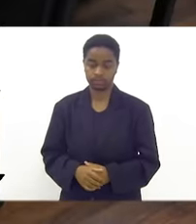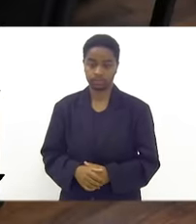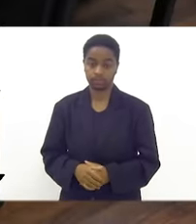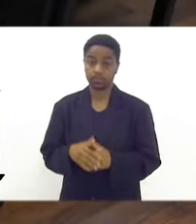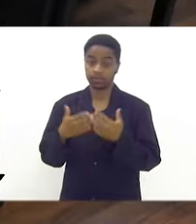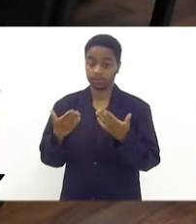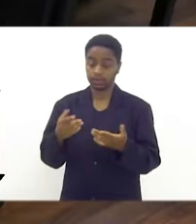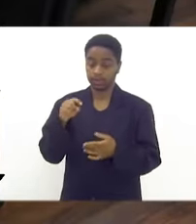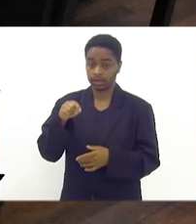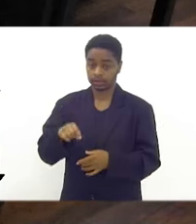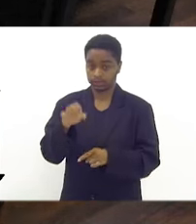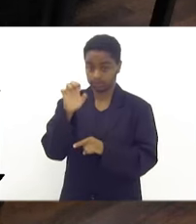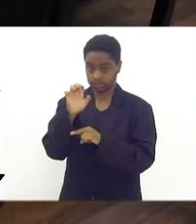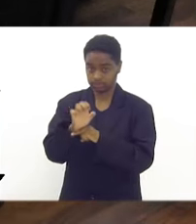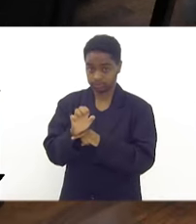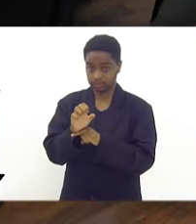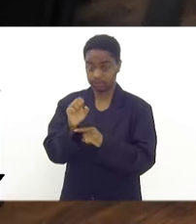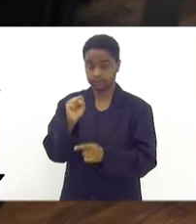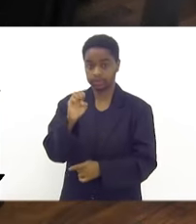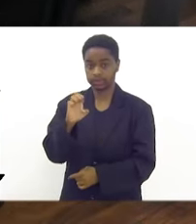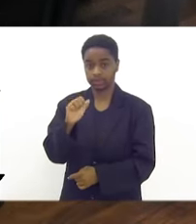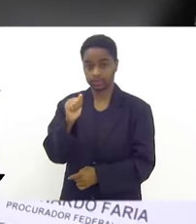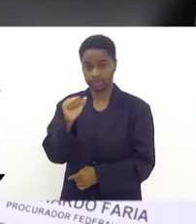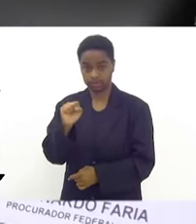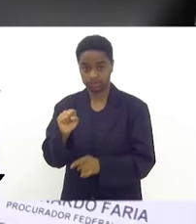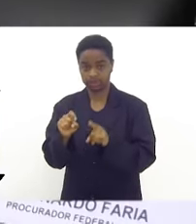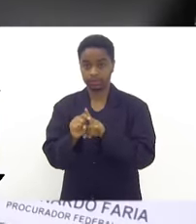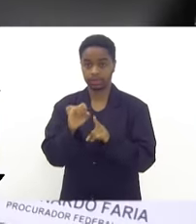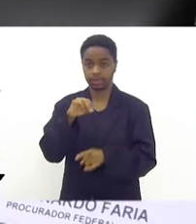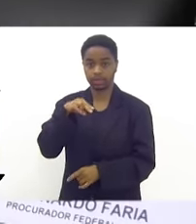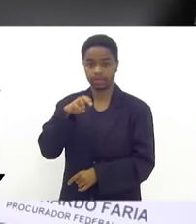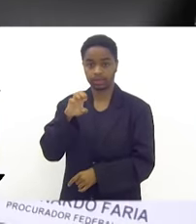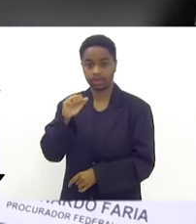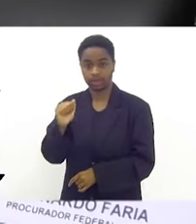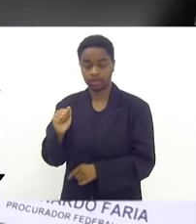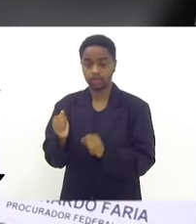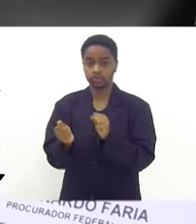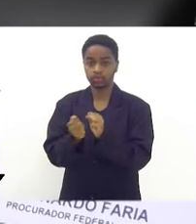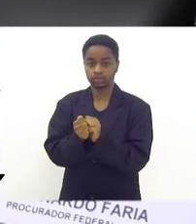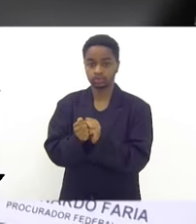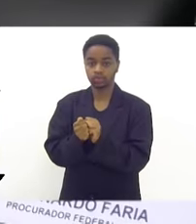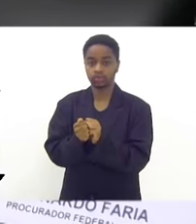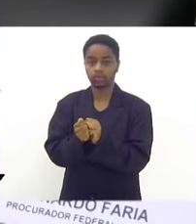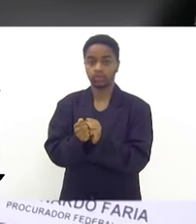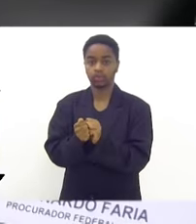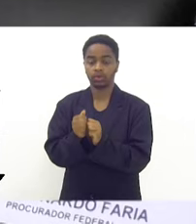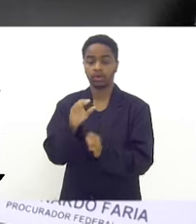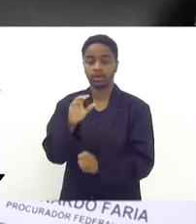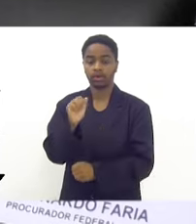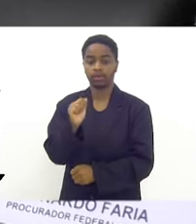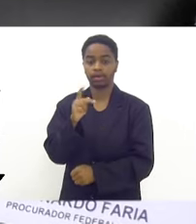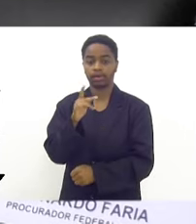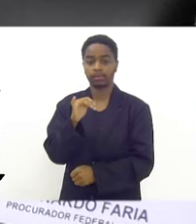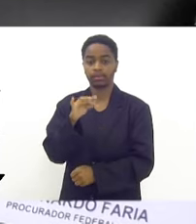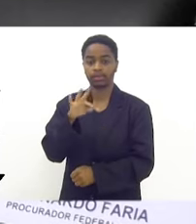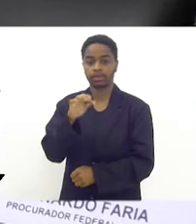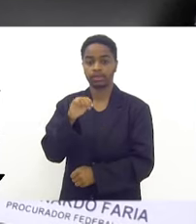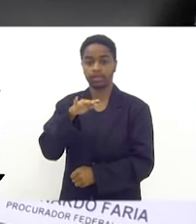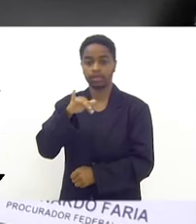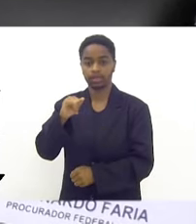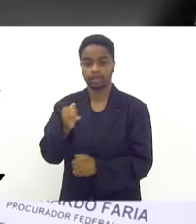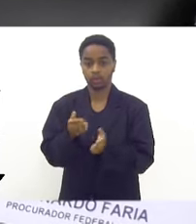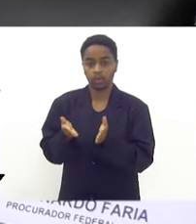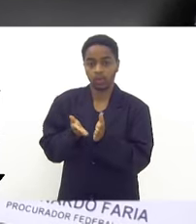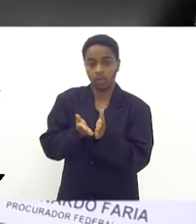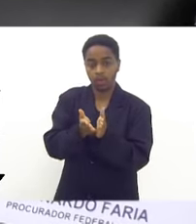o Estado A seias o Inea junto com a Capitania dos Portos e com a fundação Instituto de